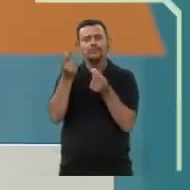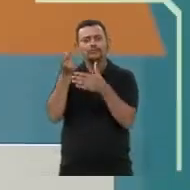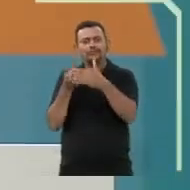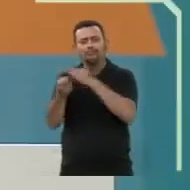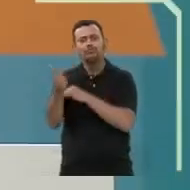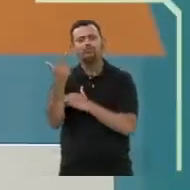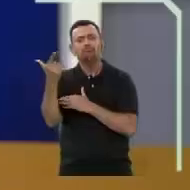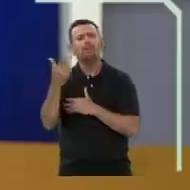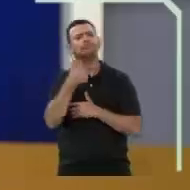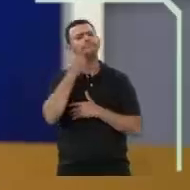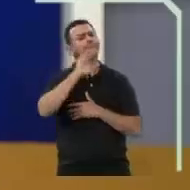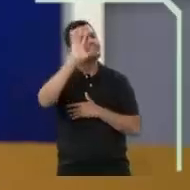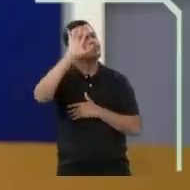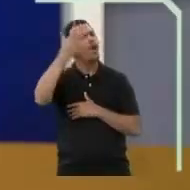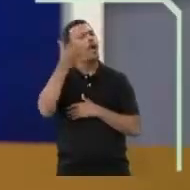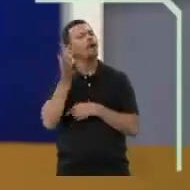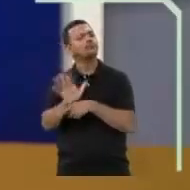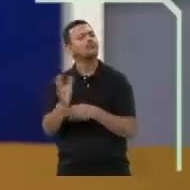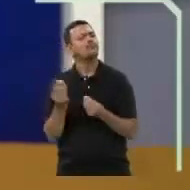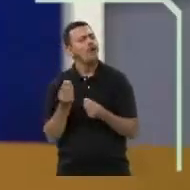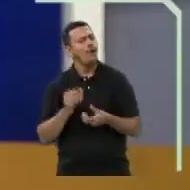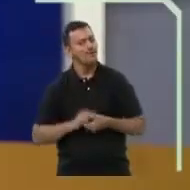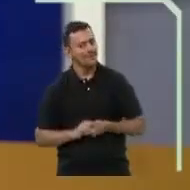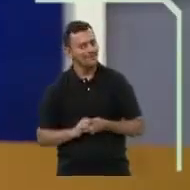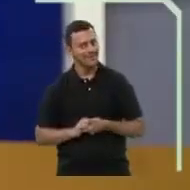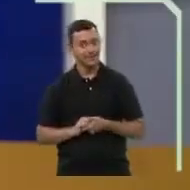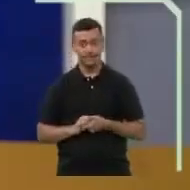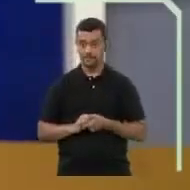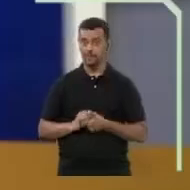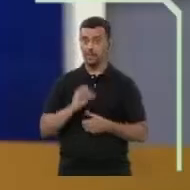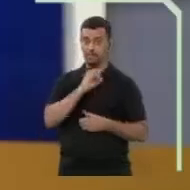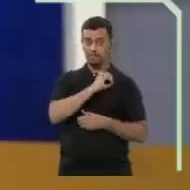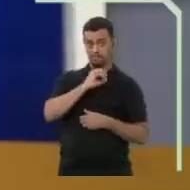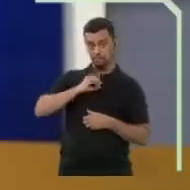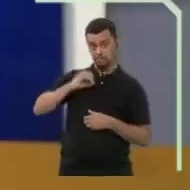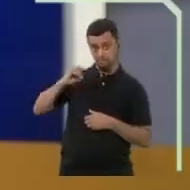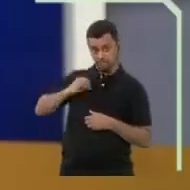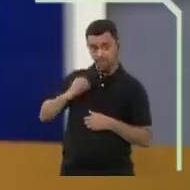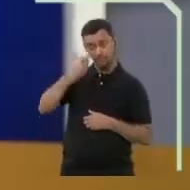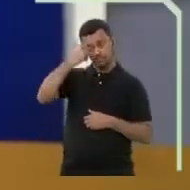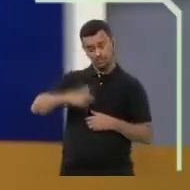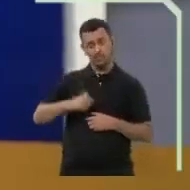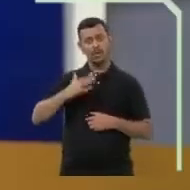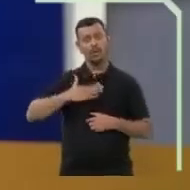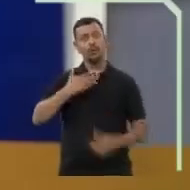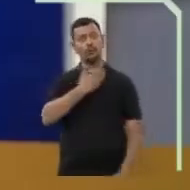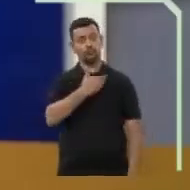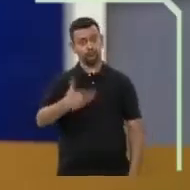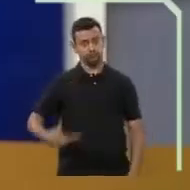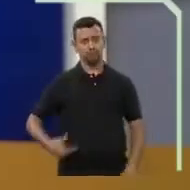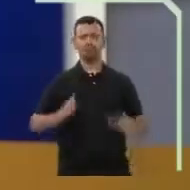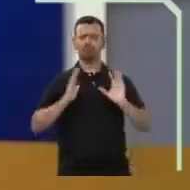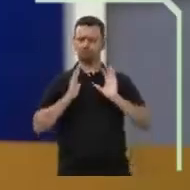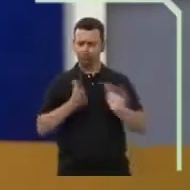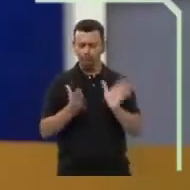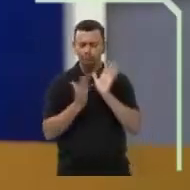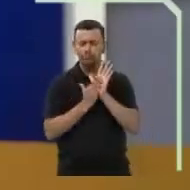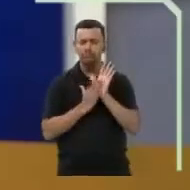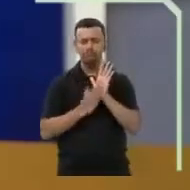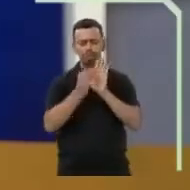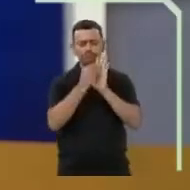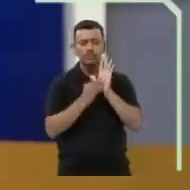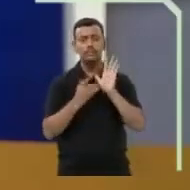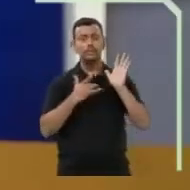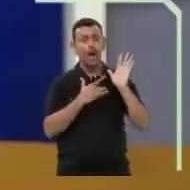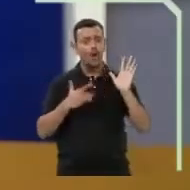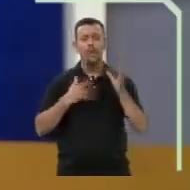e meio, Marina. No meu governo, nós vamos oferecer saúde de qualidade para todos os brasileiros